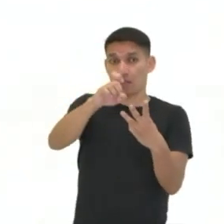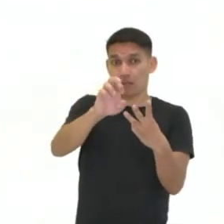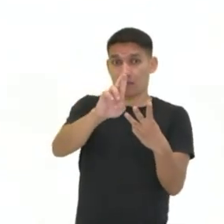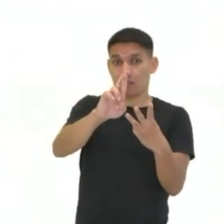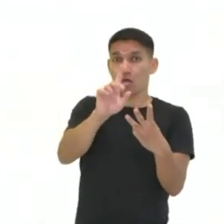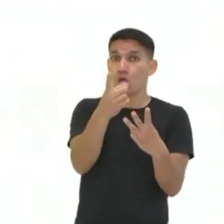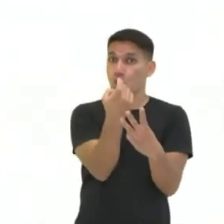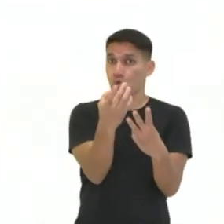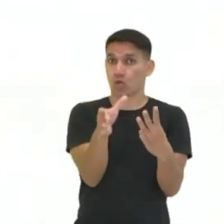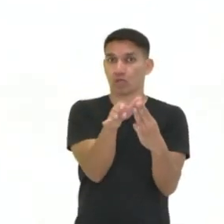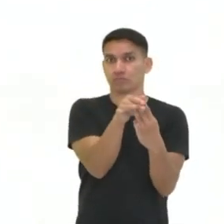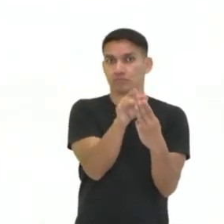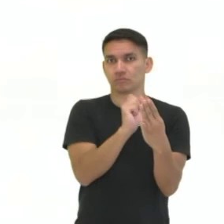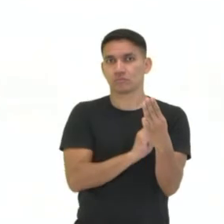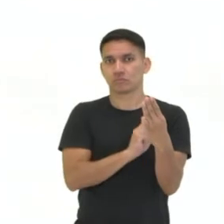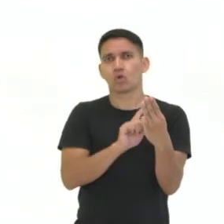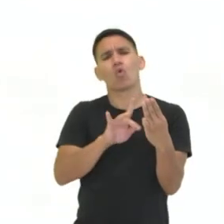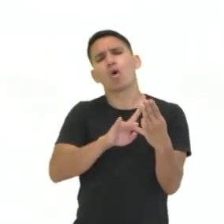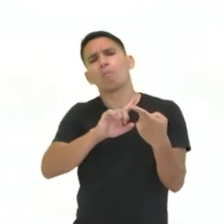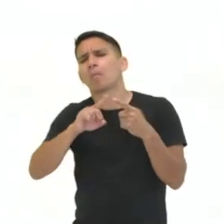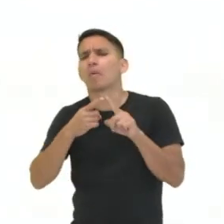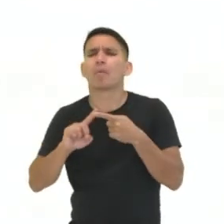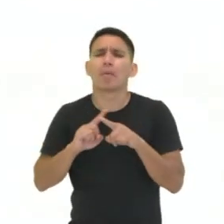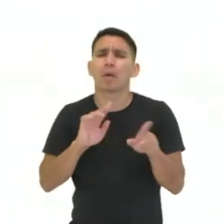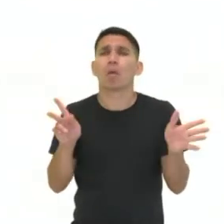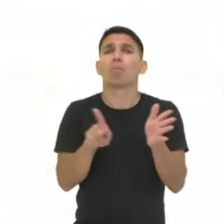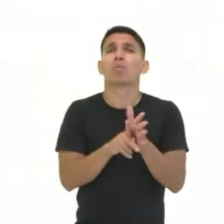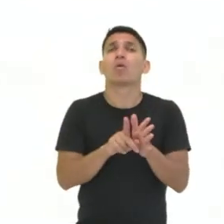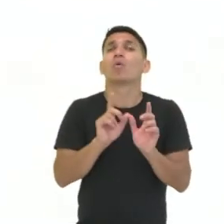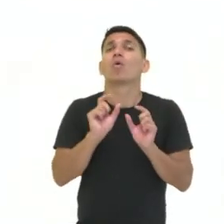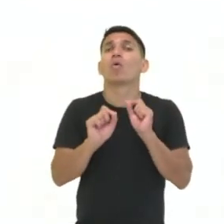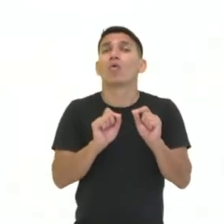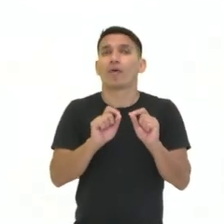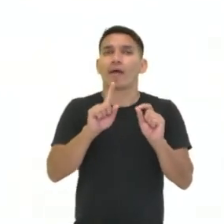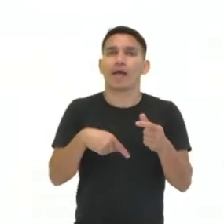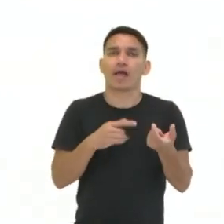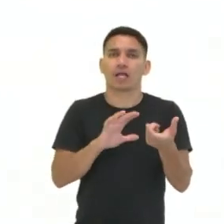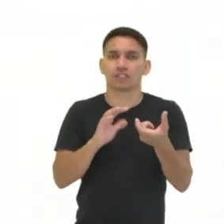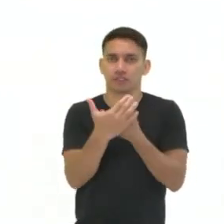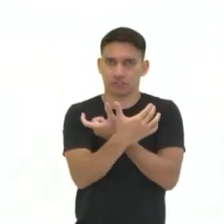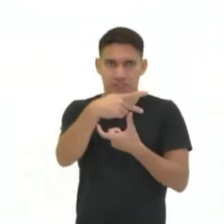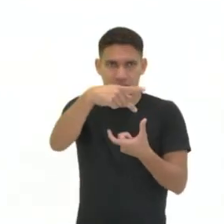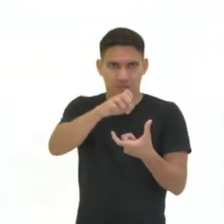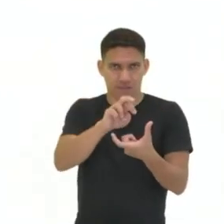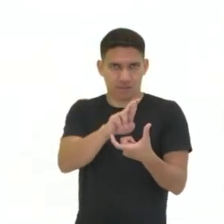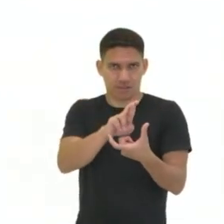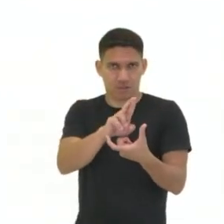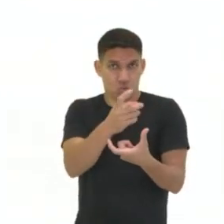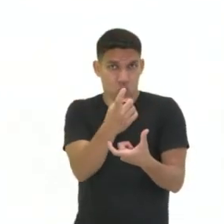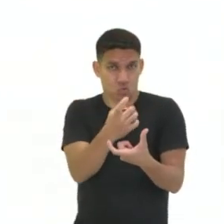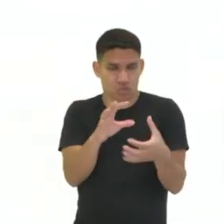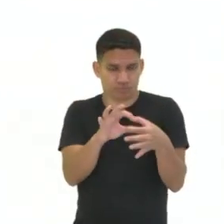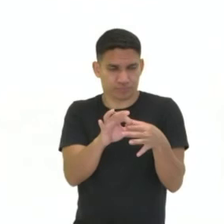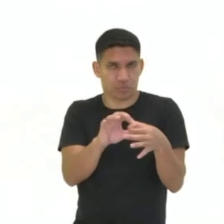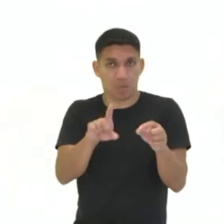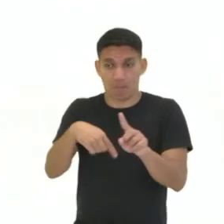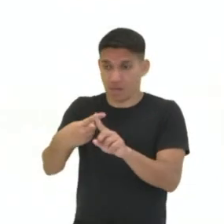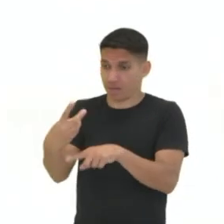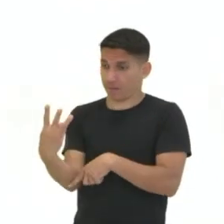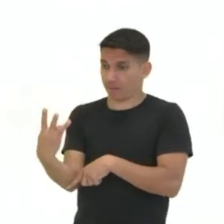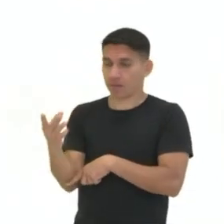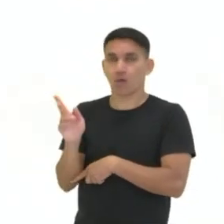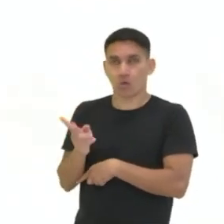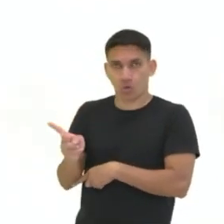que calcular o quê? Somando ela, como é uma expressão que ele quer, per uma letra só, com mais 3 que